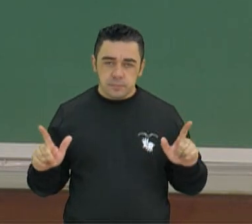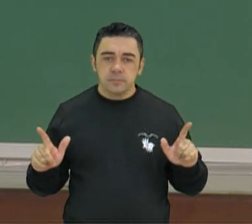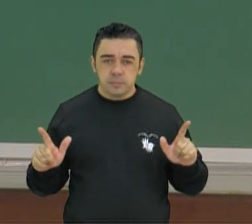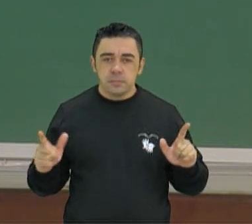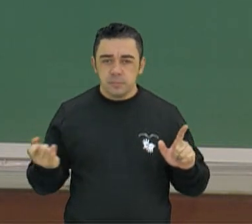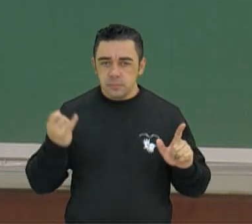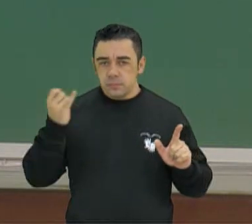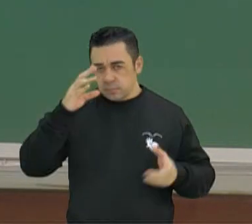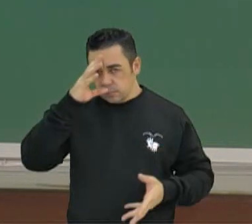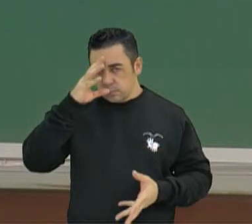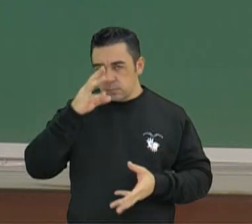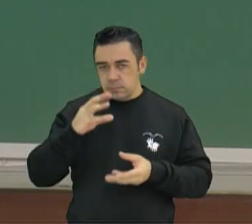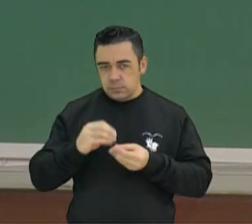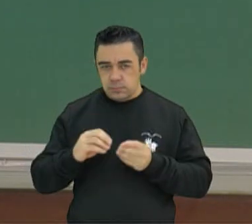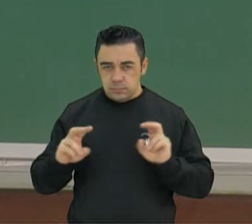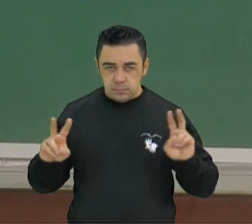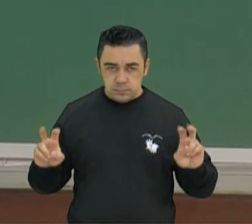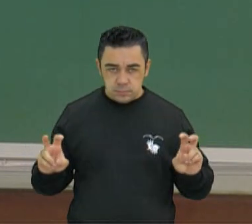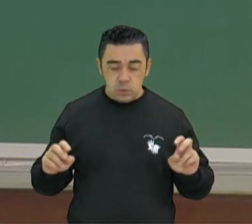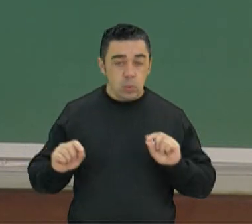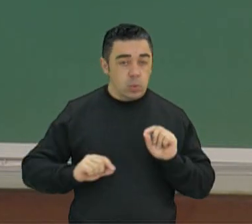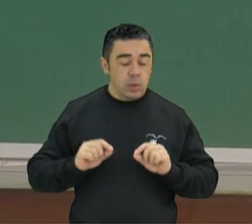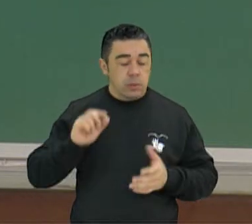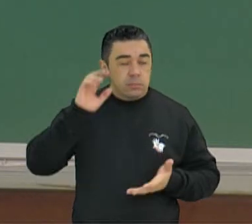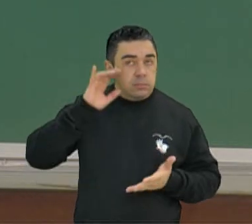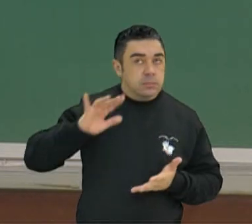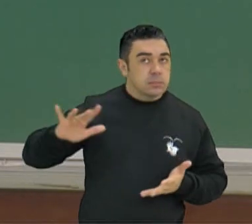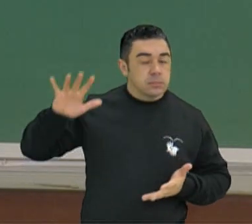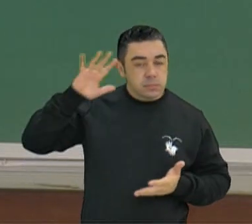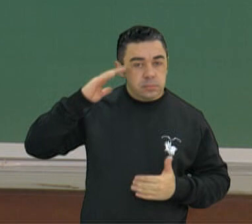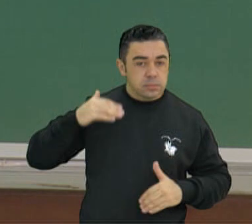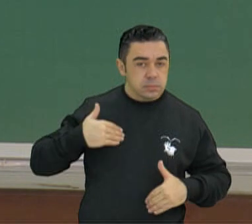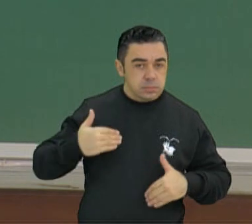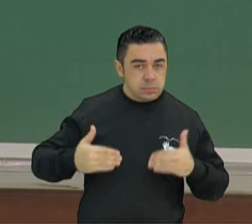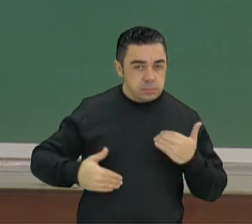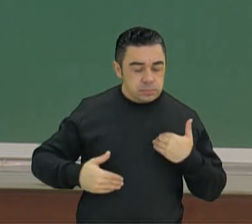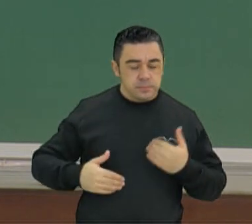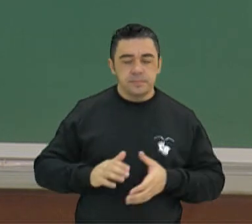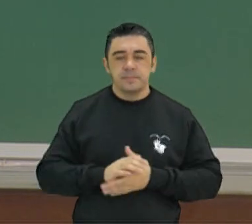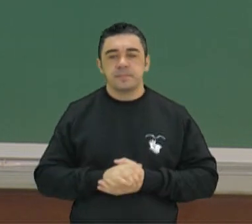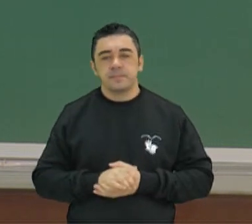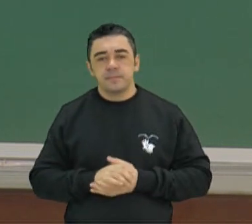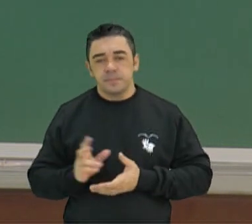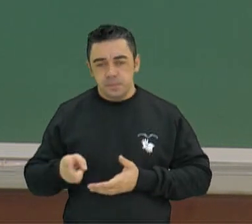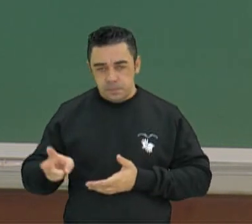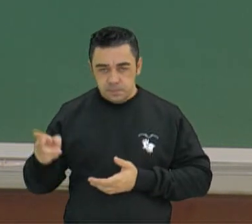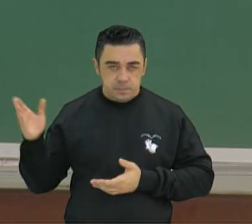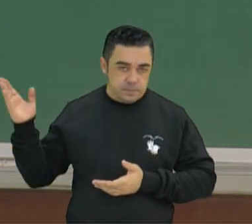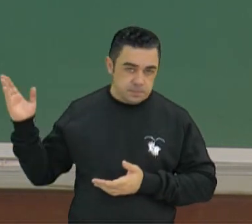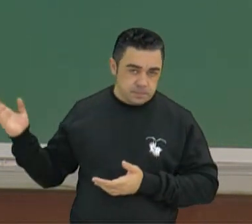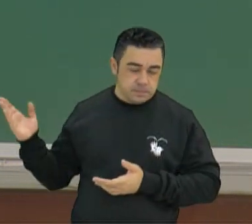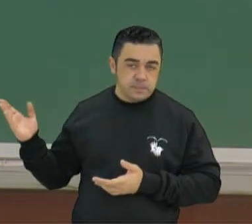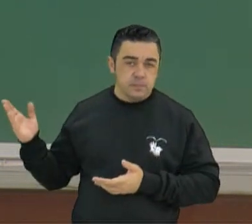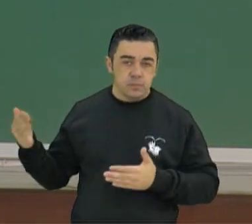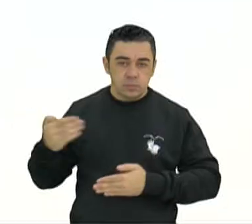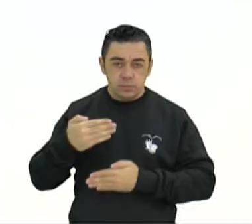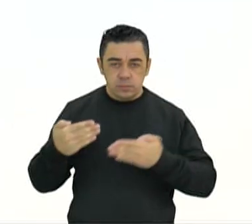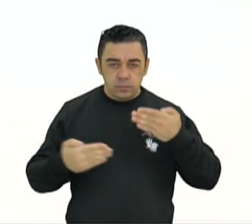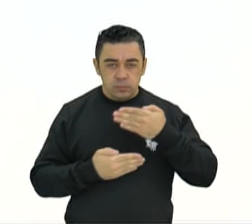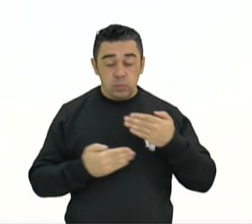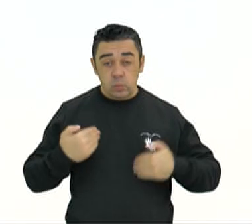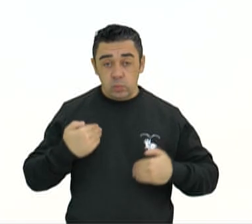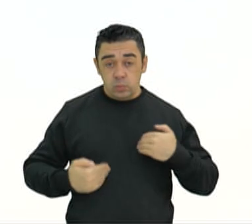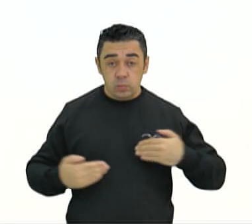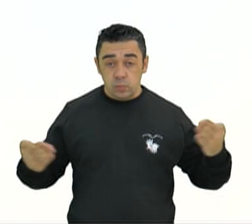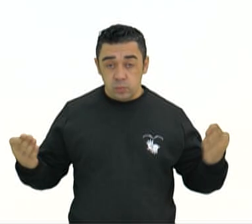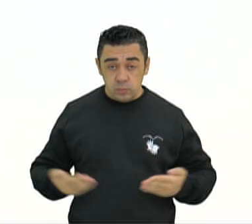importante o entendimento nesse assunto da imagem corporal e atividade física. Continuando aqui no slide, o corpo na atualidade parece